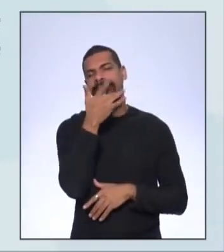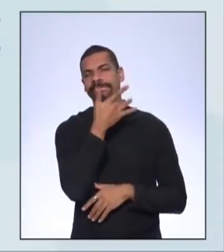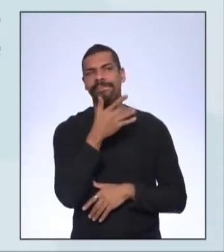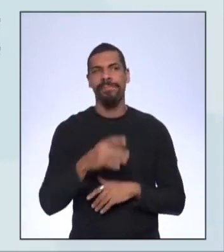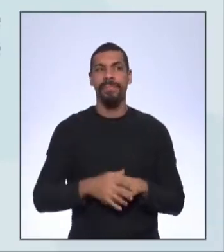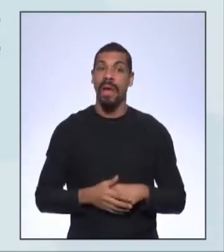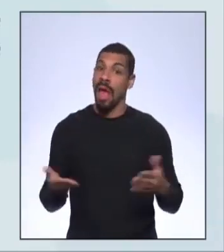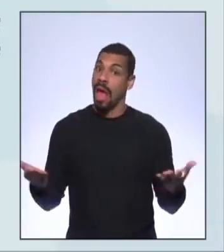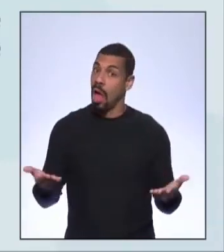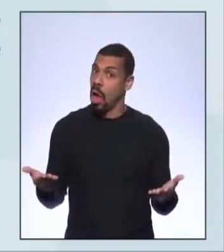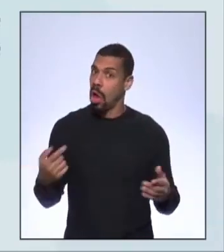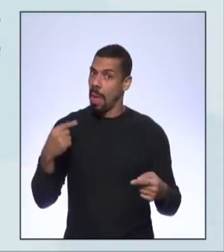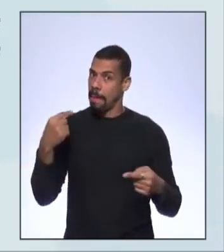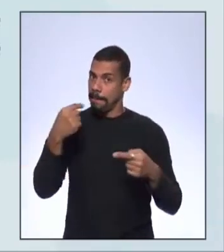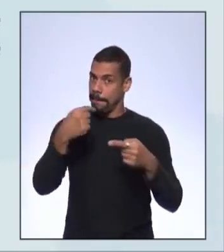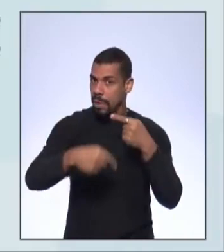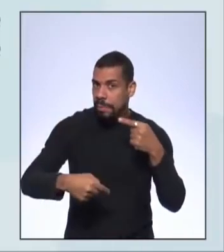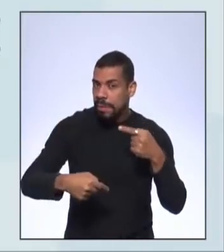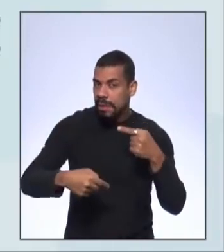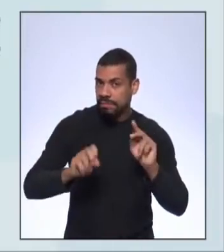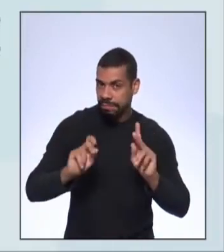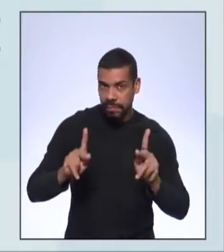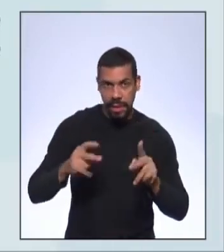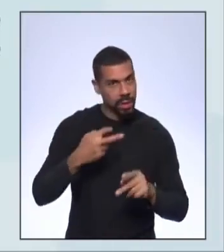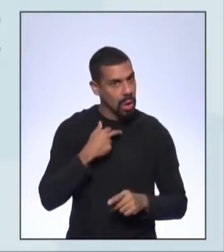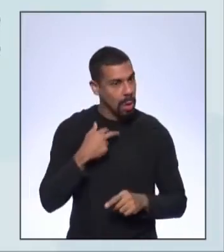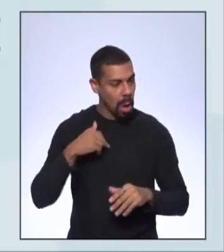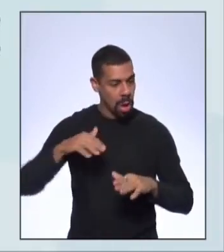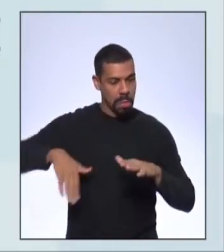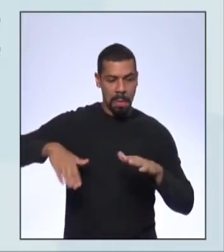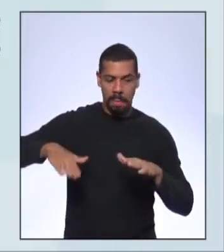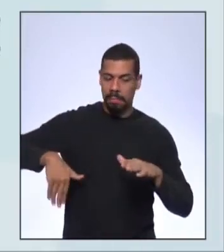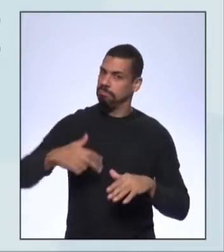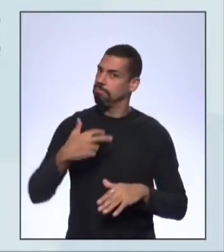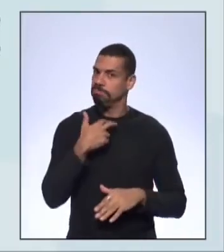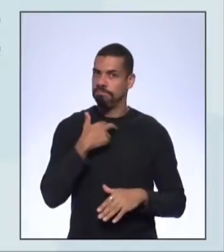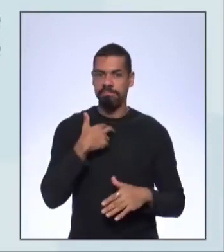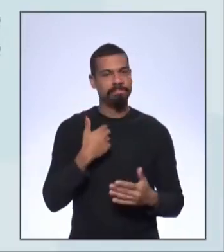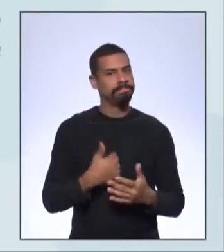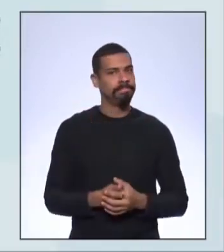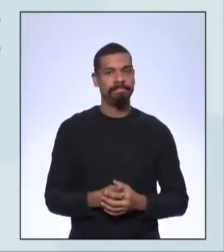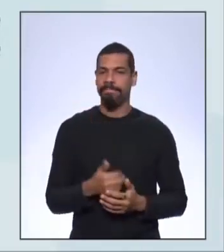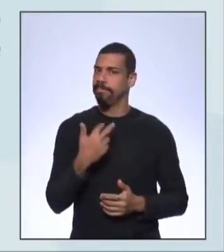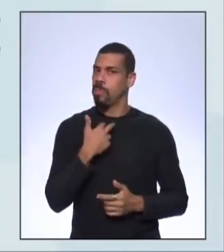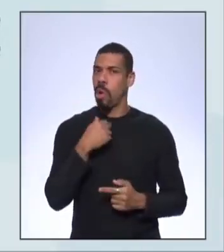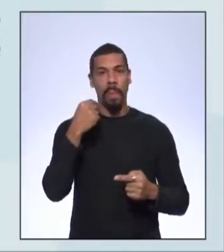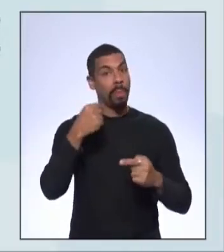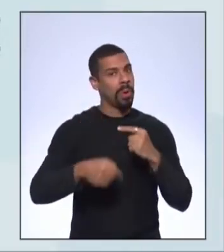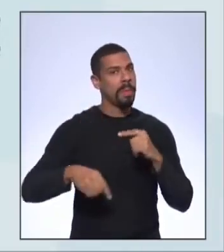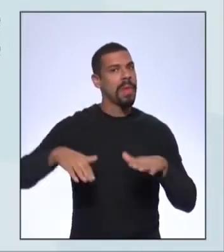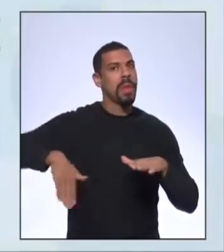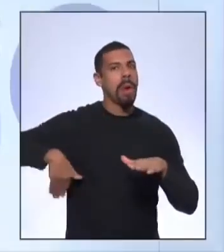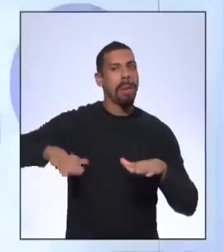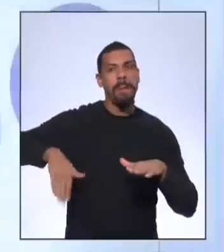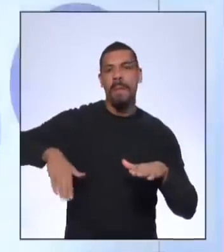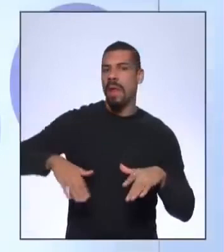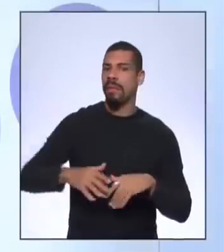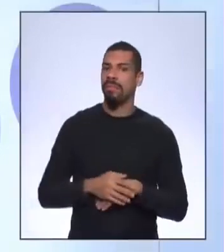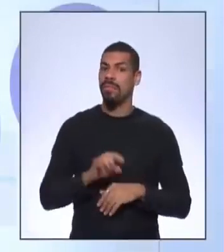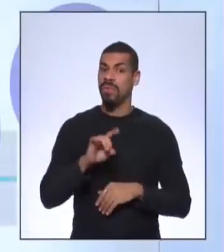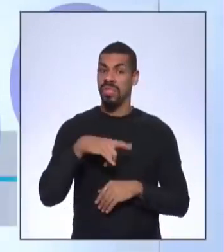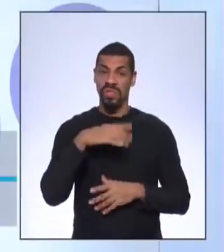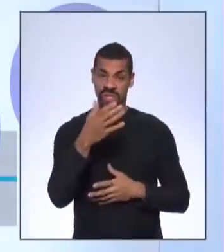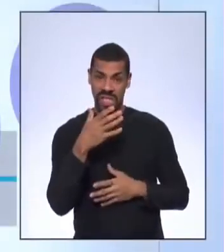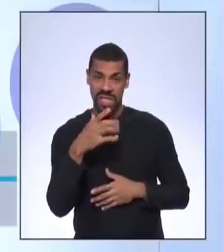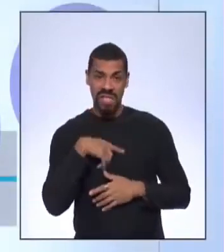Lembrando que nesse momento não pode, né? Não, não pode. Nesse momento, sem praia. No máximo, se quiser